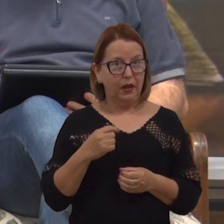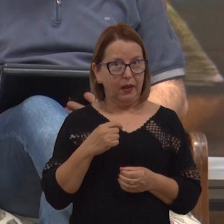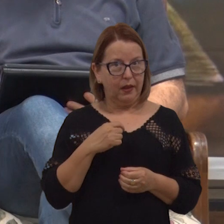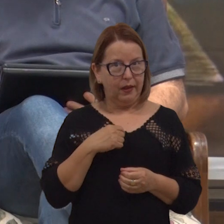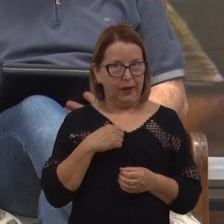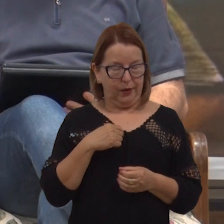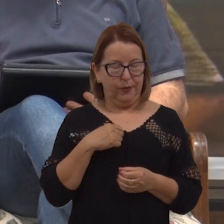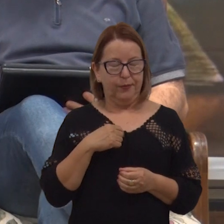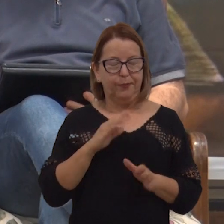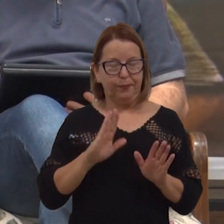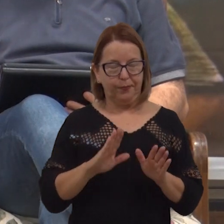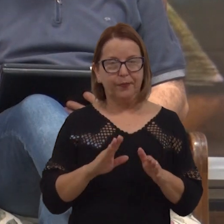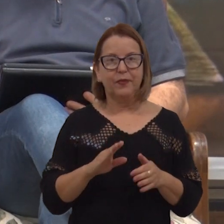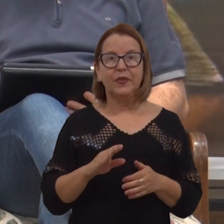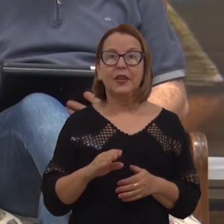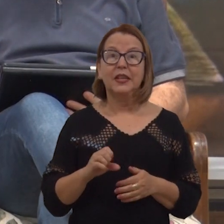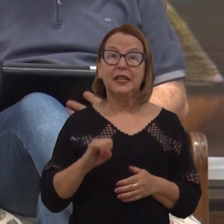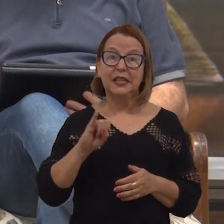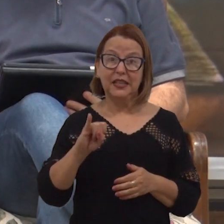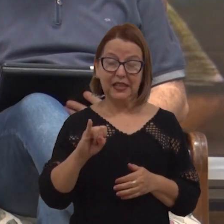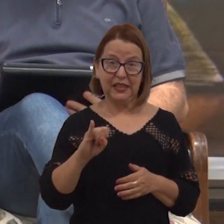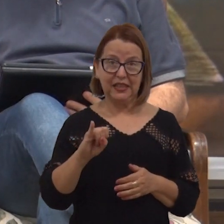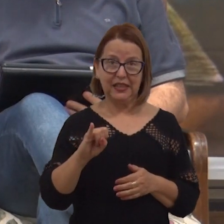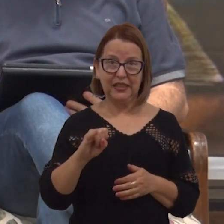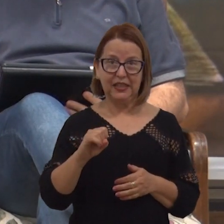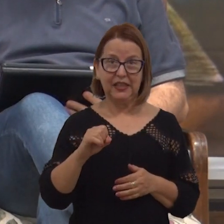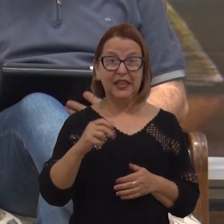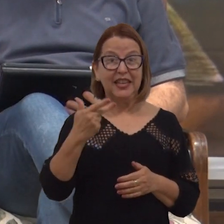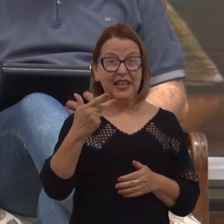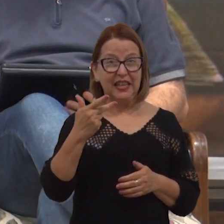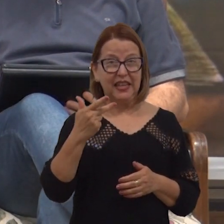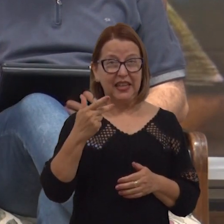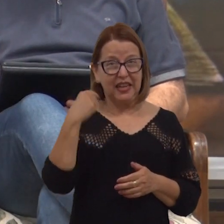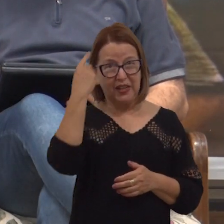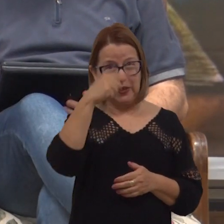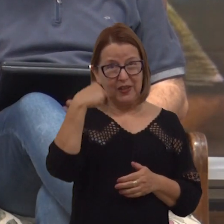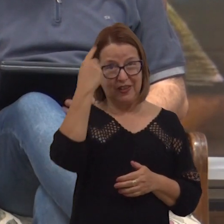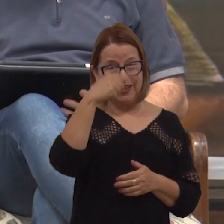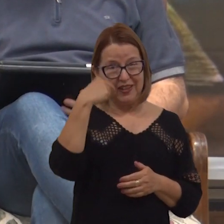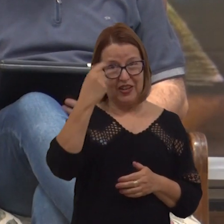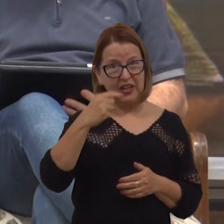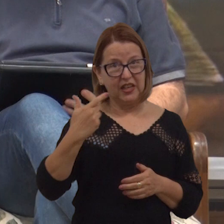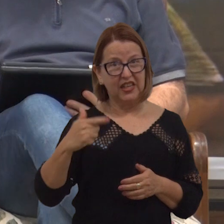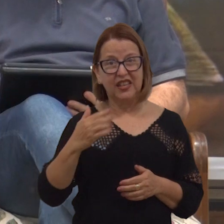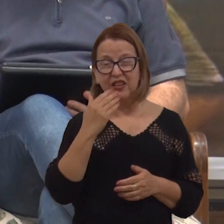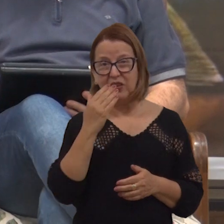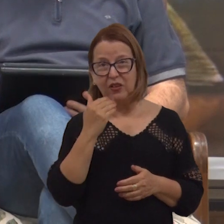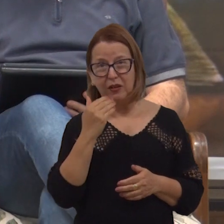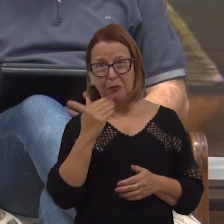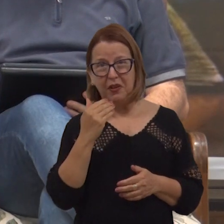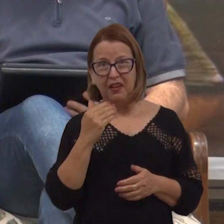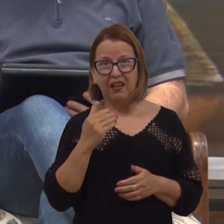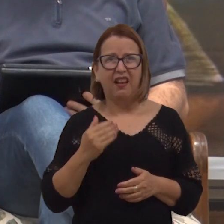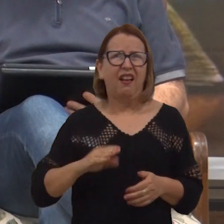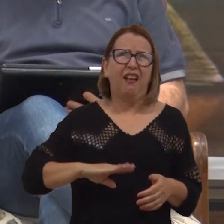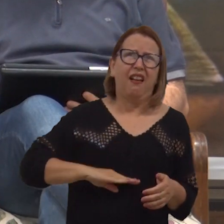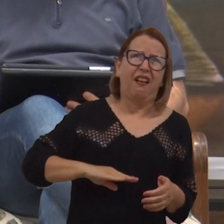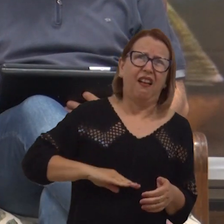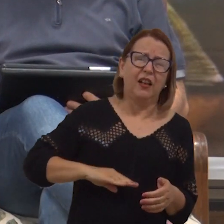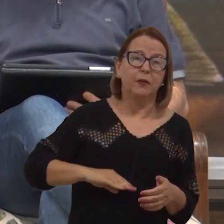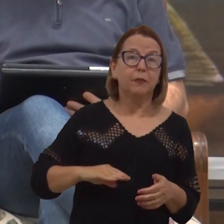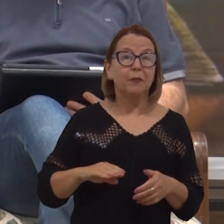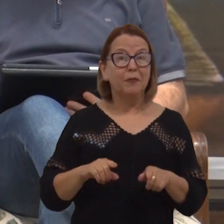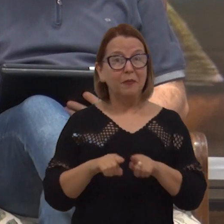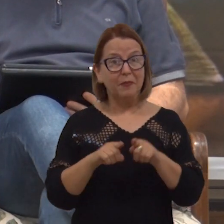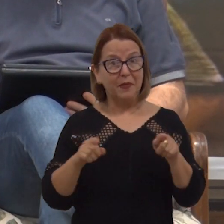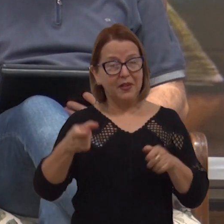comer, eu falo, estou morrendo de fome. Você não sabe o que é passar fome não, rapaz. E naquele momento,